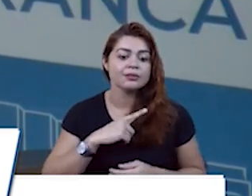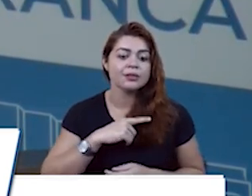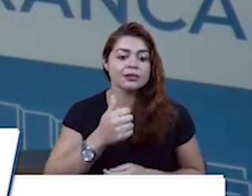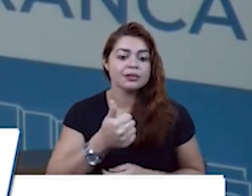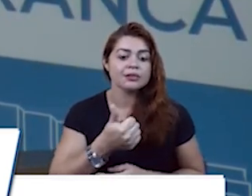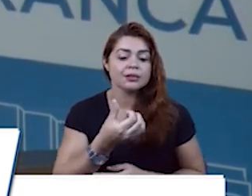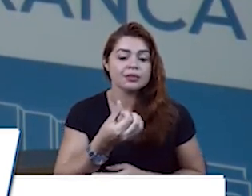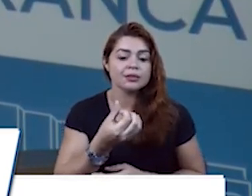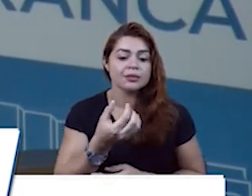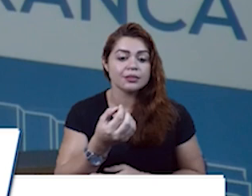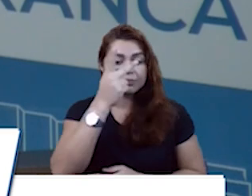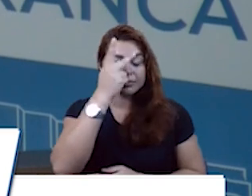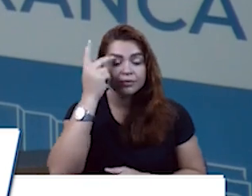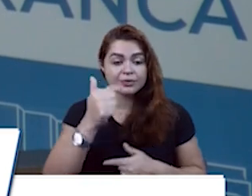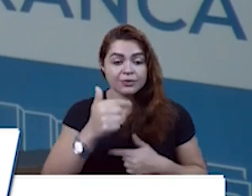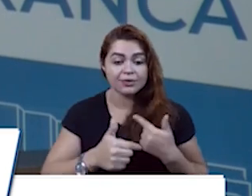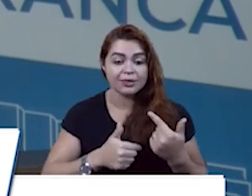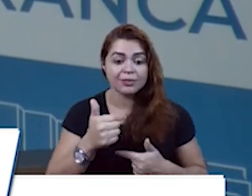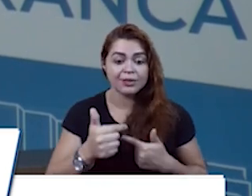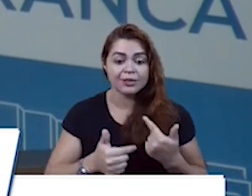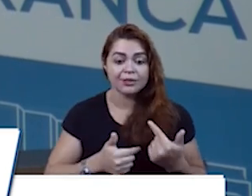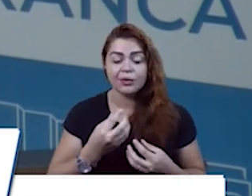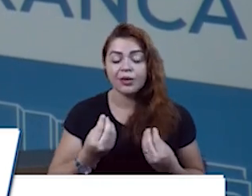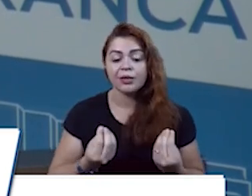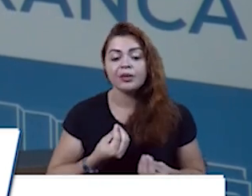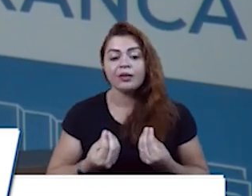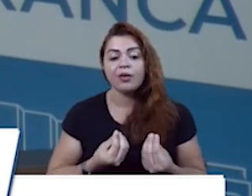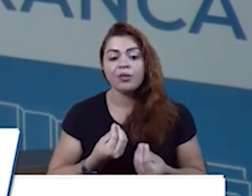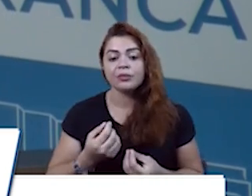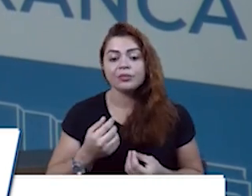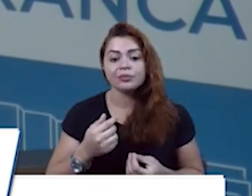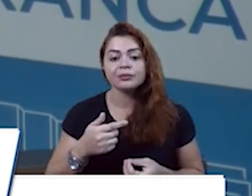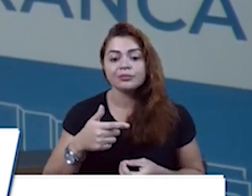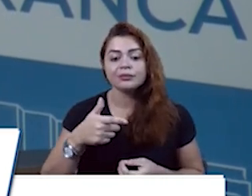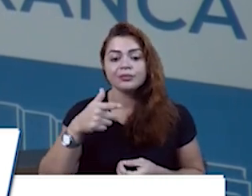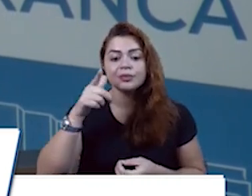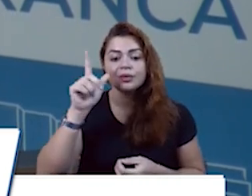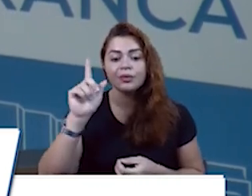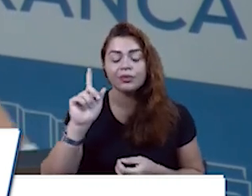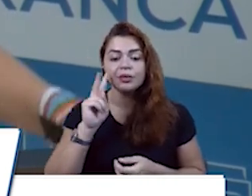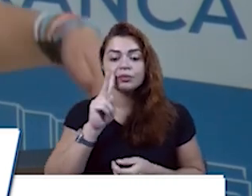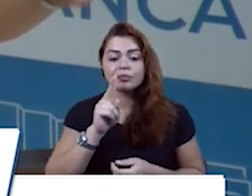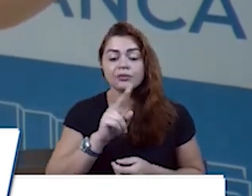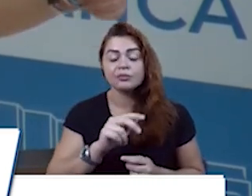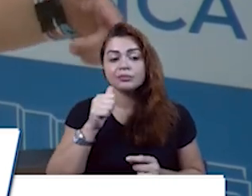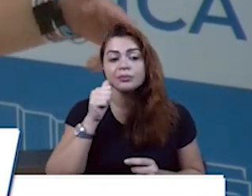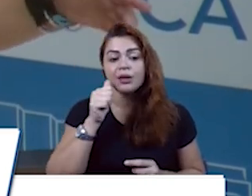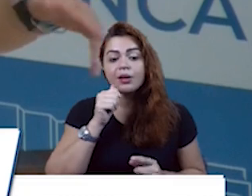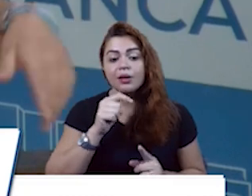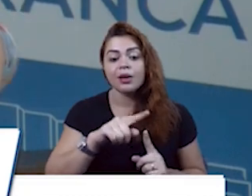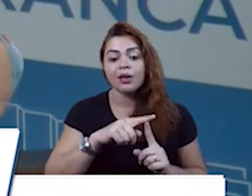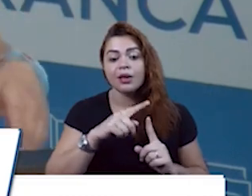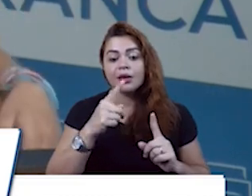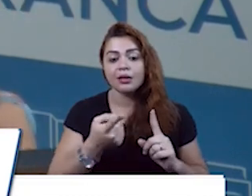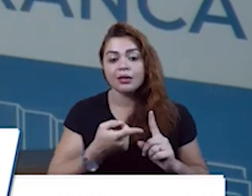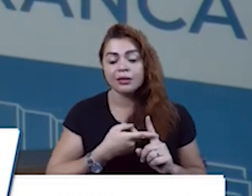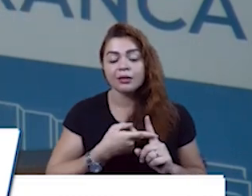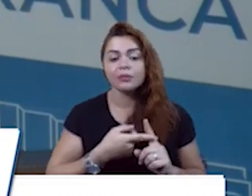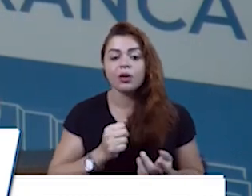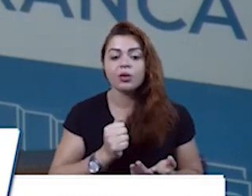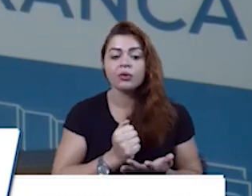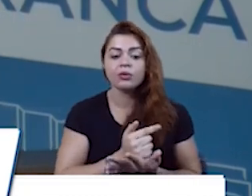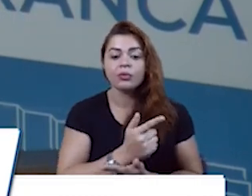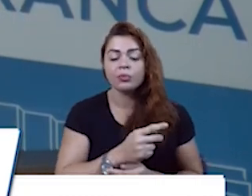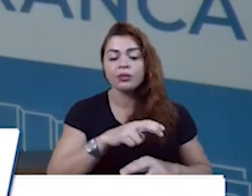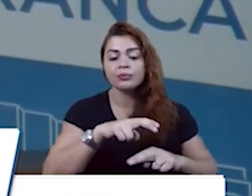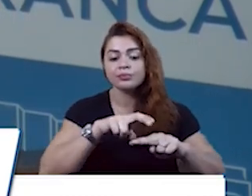comprou a própria cadeira. Está esperando há 10 meses um apoio de pé, colocou lá um caixotinho. Aí eu fui numa outra UBS, na hora que ela